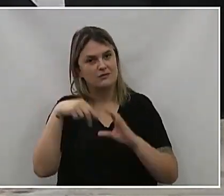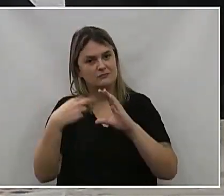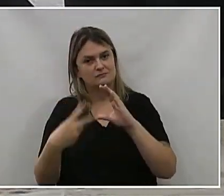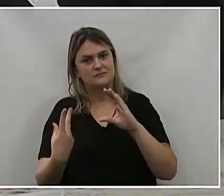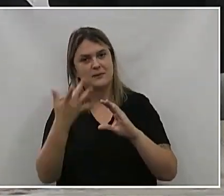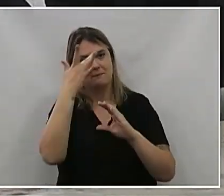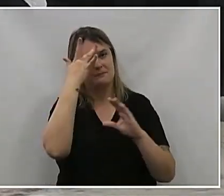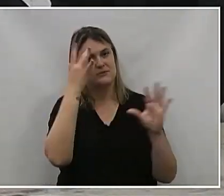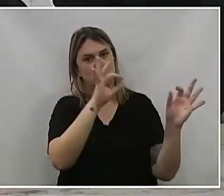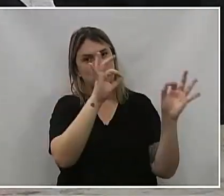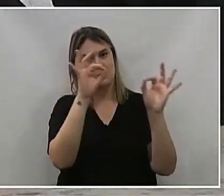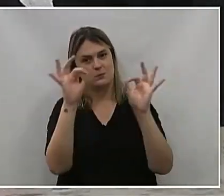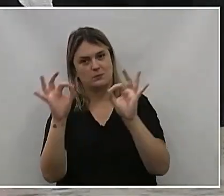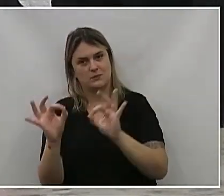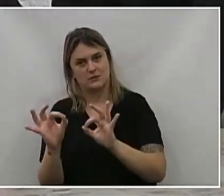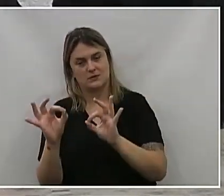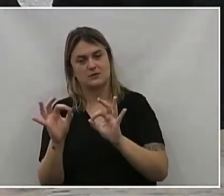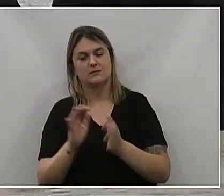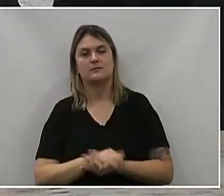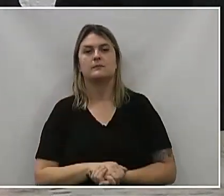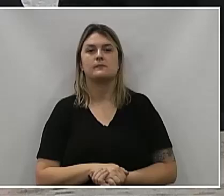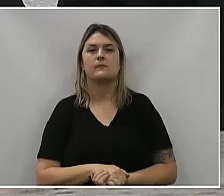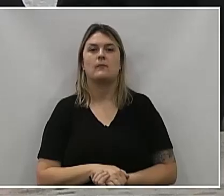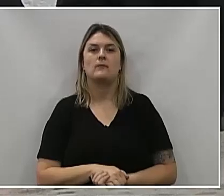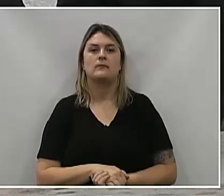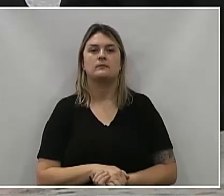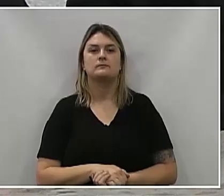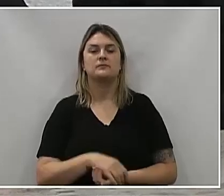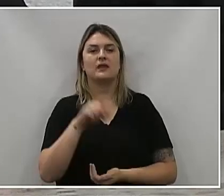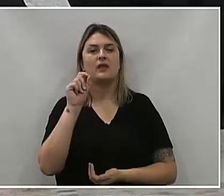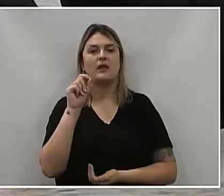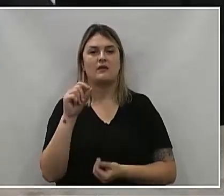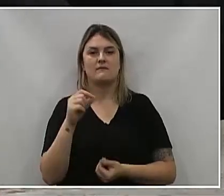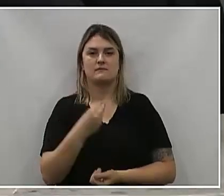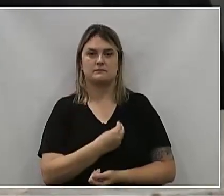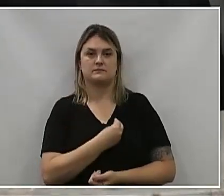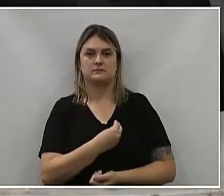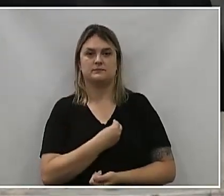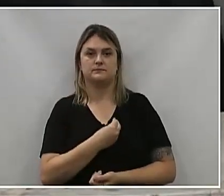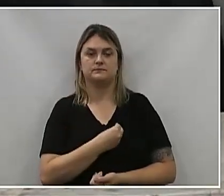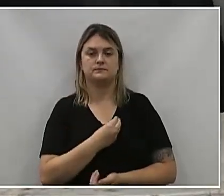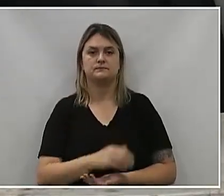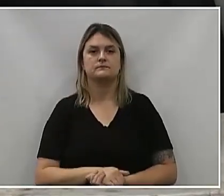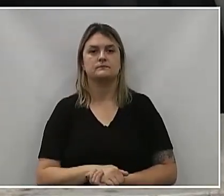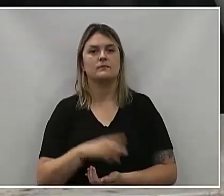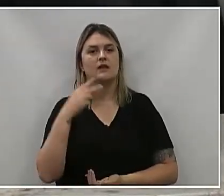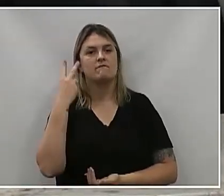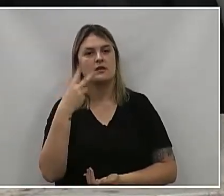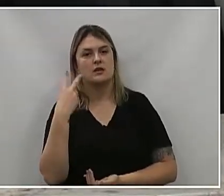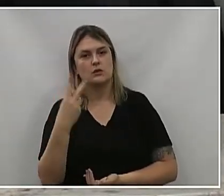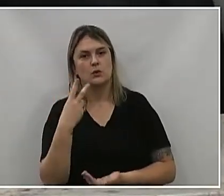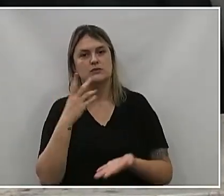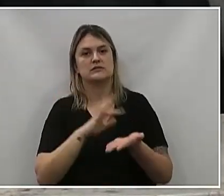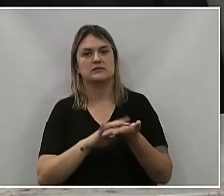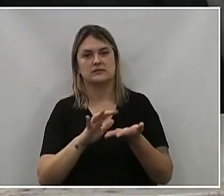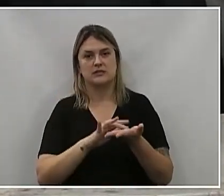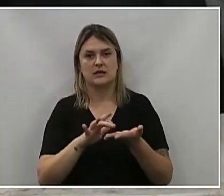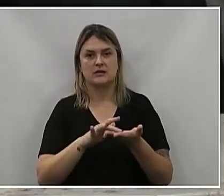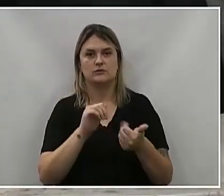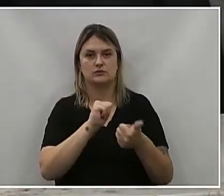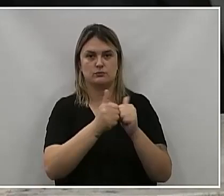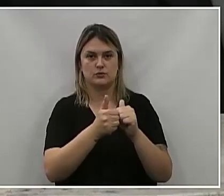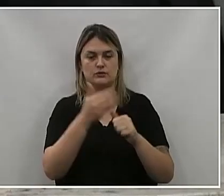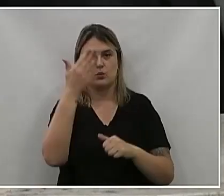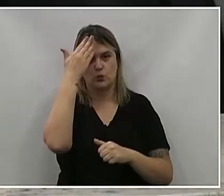casa, as pessoas que nos acompanham pelas redes sociais, as pessoas que aqui se fazem presente, vereador, secretário hoje de